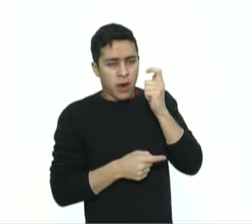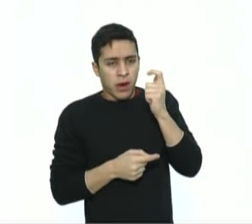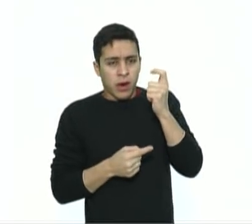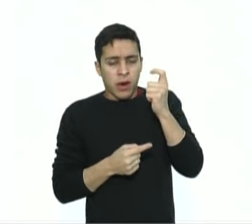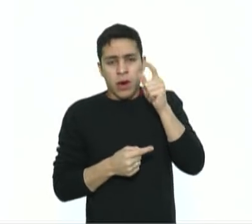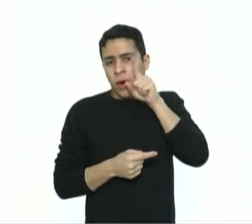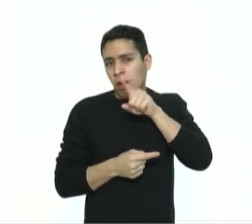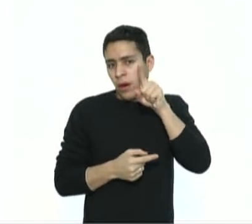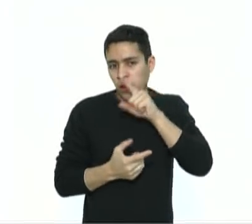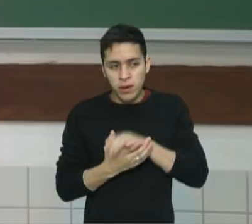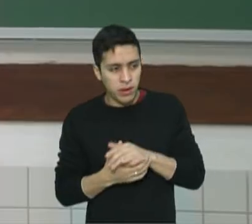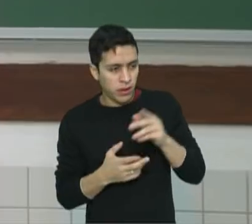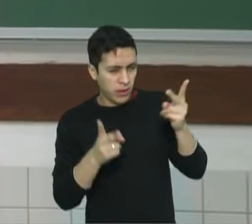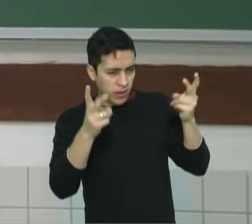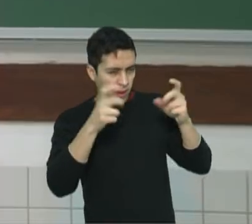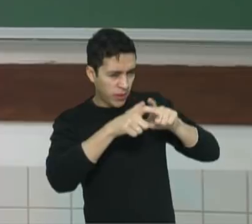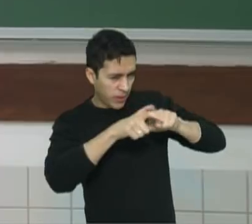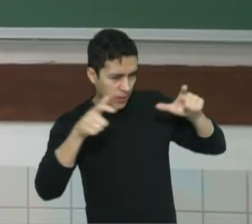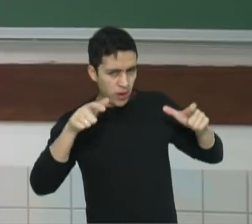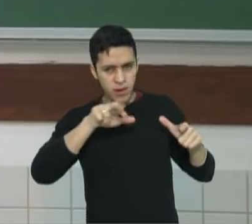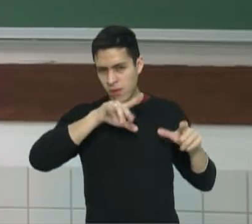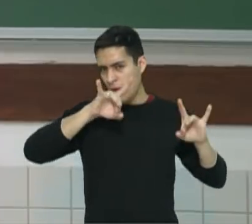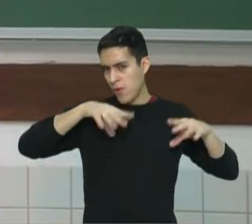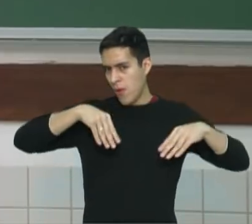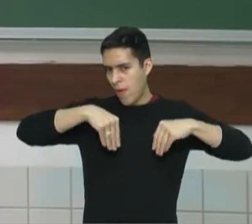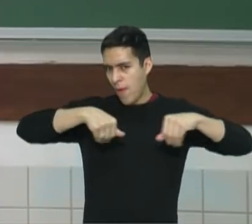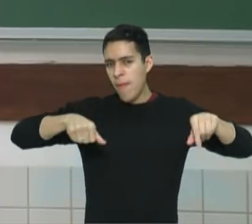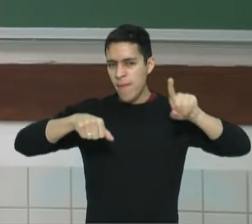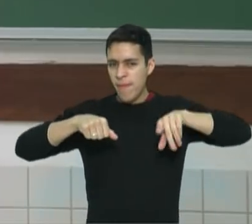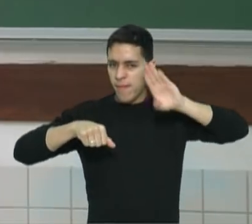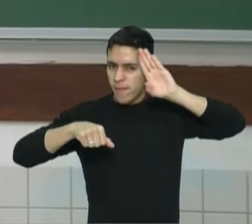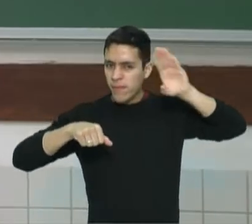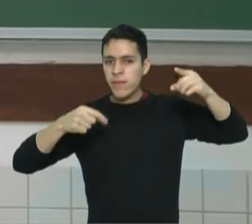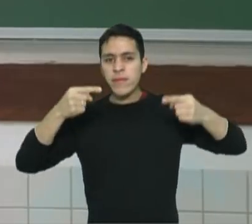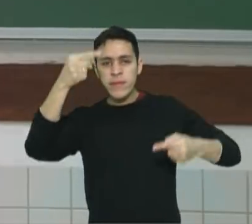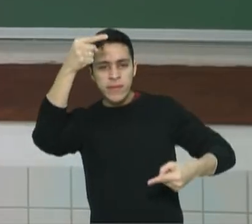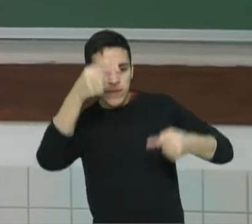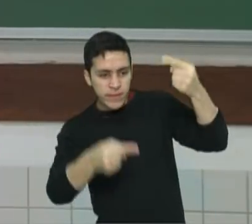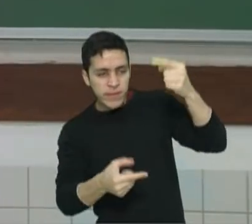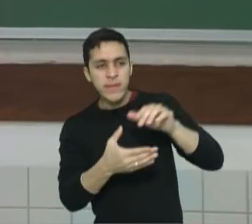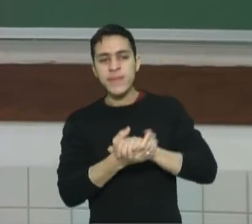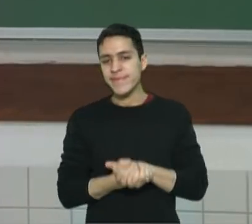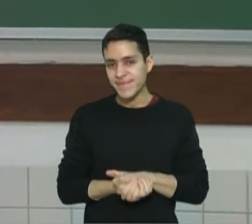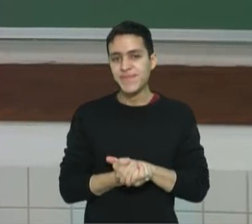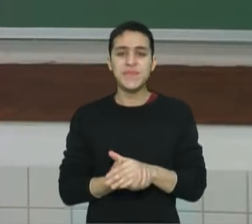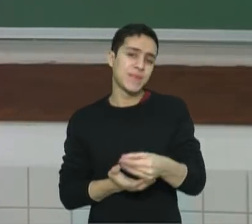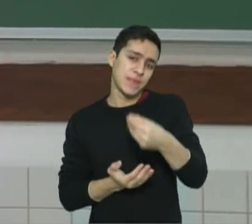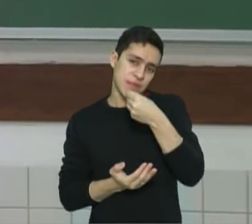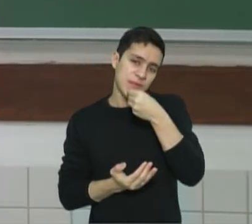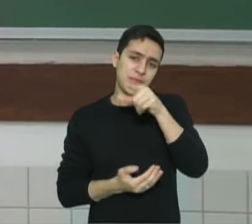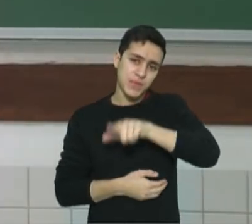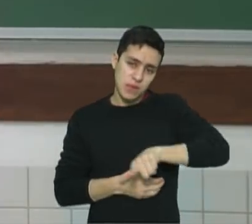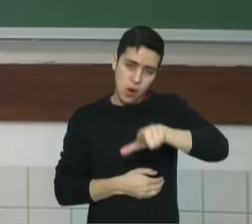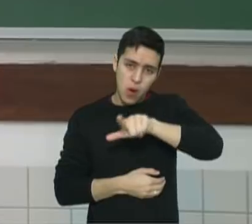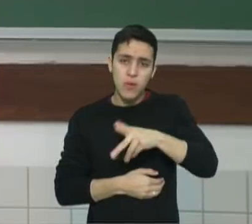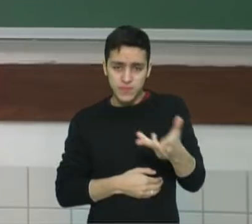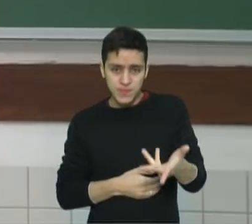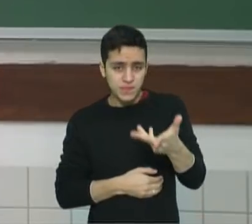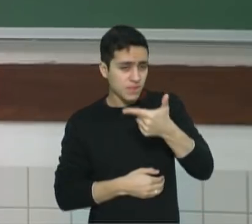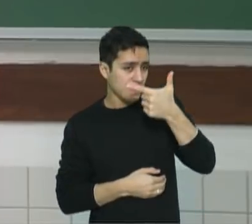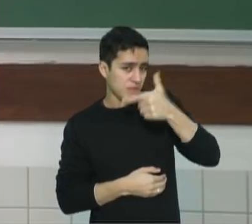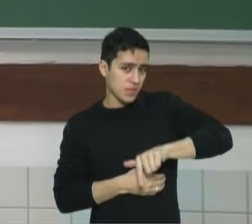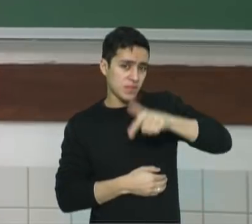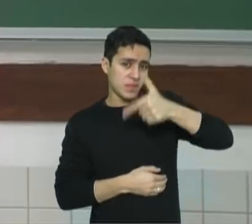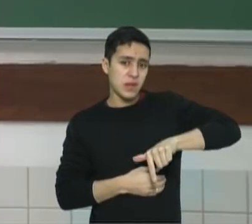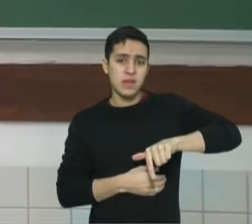esse crescimento que não é só territorial, é principalmente político e, logicamente, não vai havendo